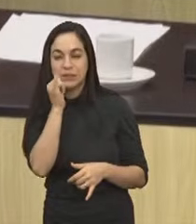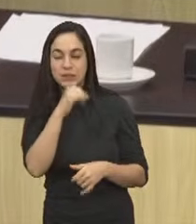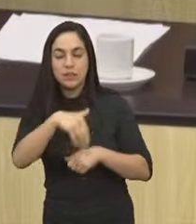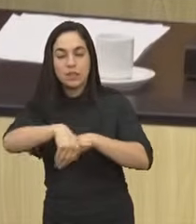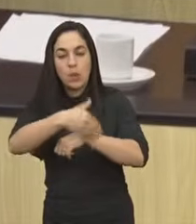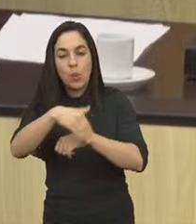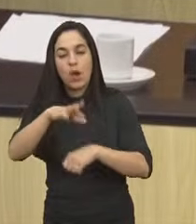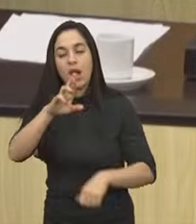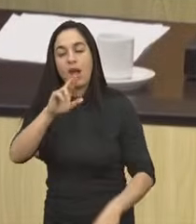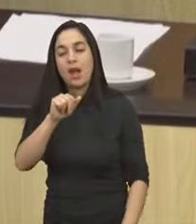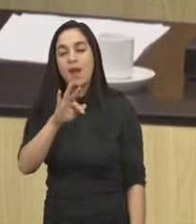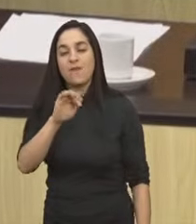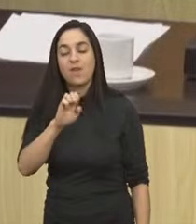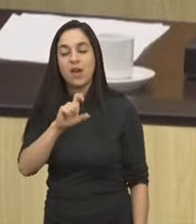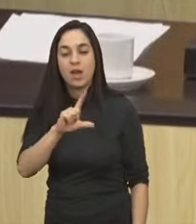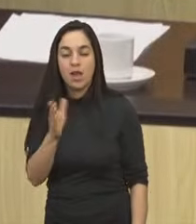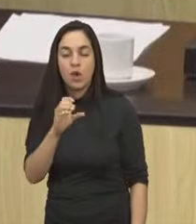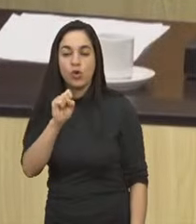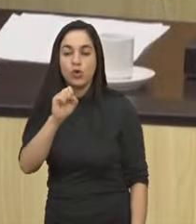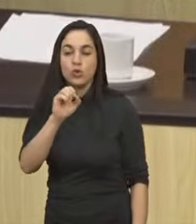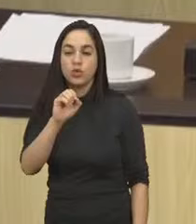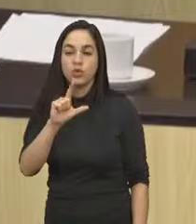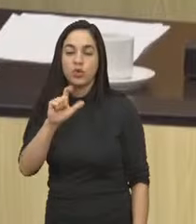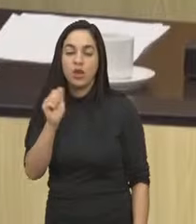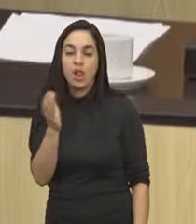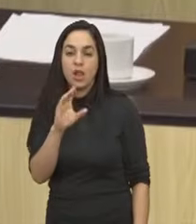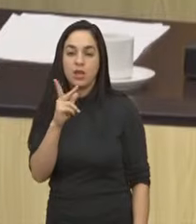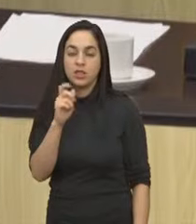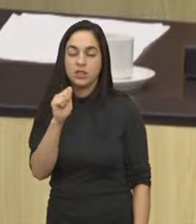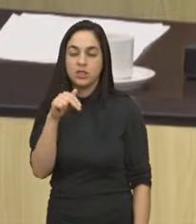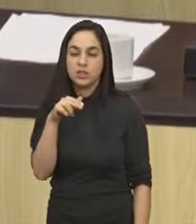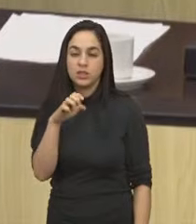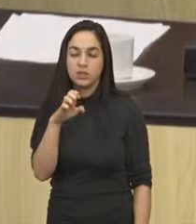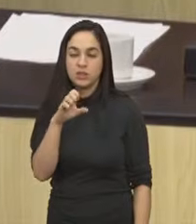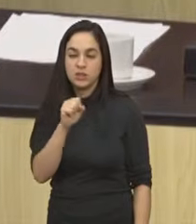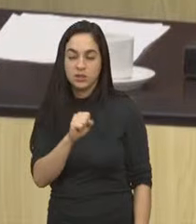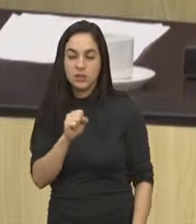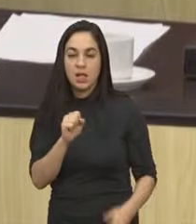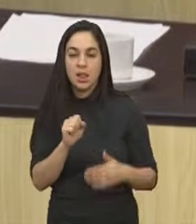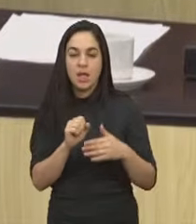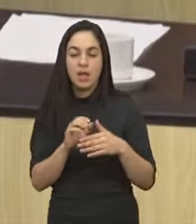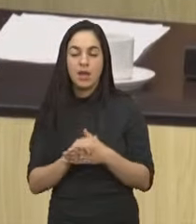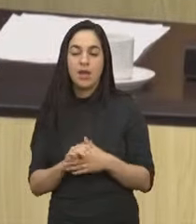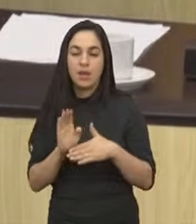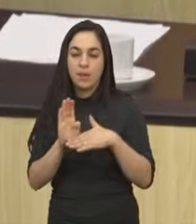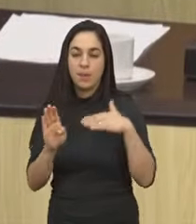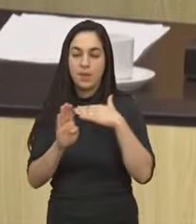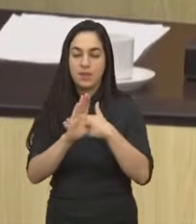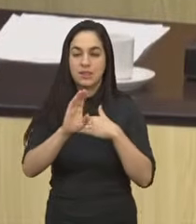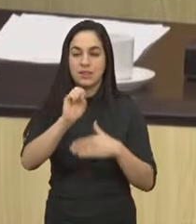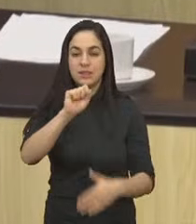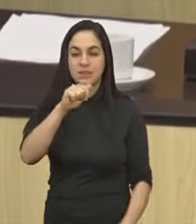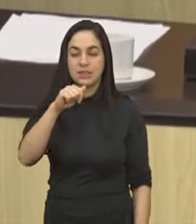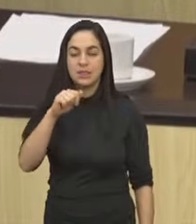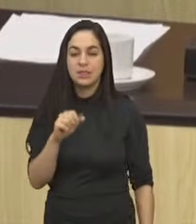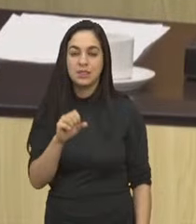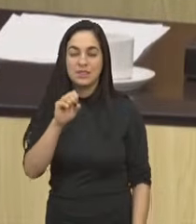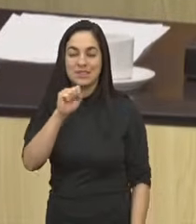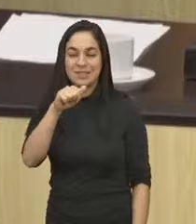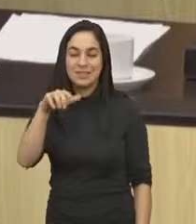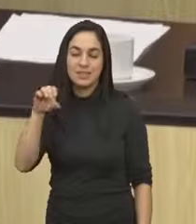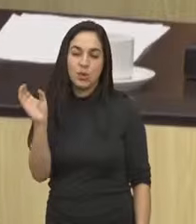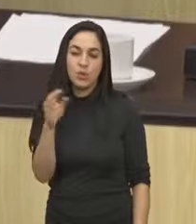rua Rafael Sola Sanches, na chácara Santa Laura, distrito de São Silvestre. Este vereador